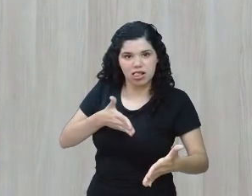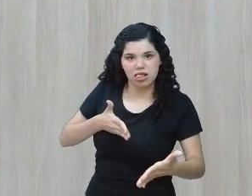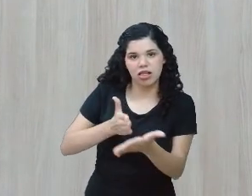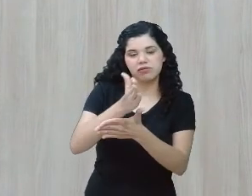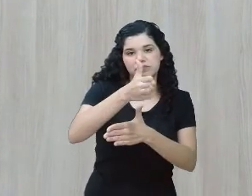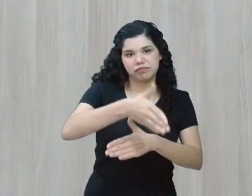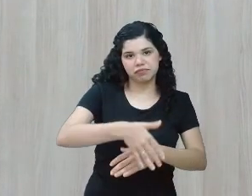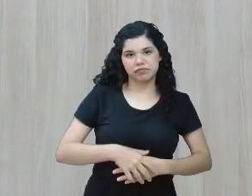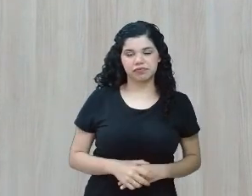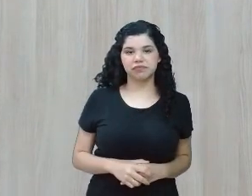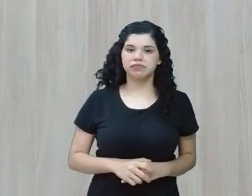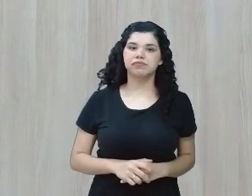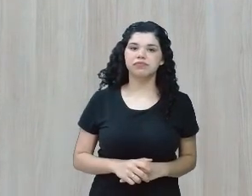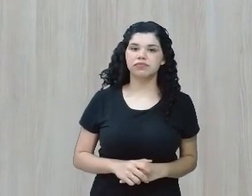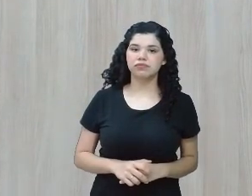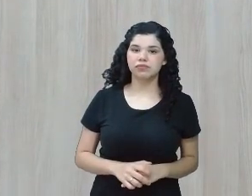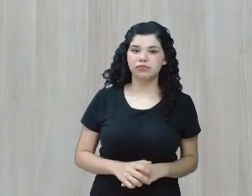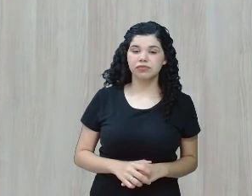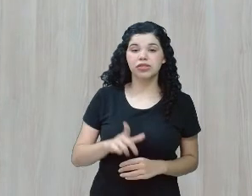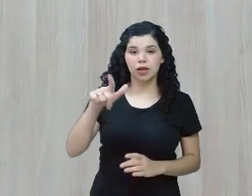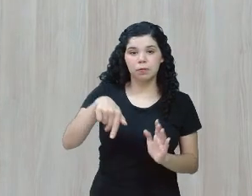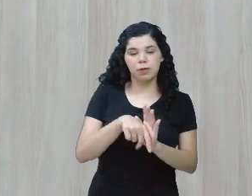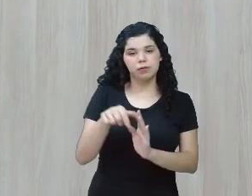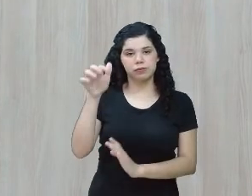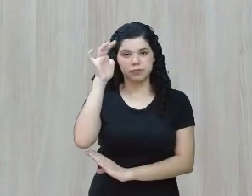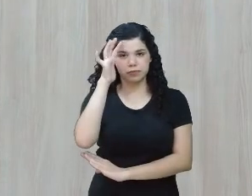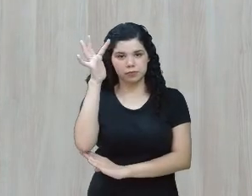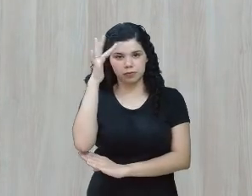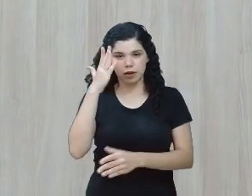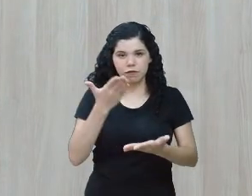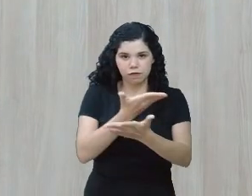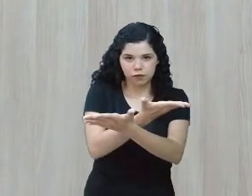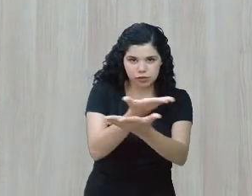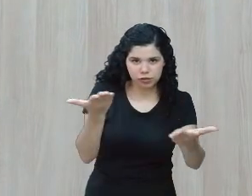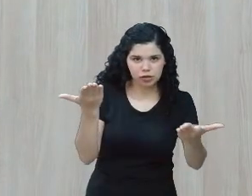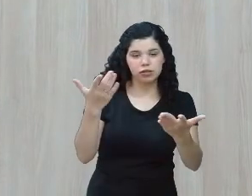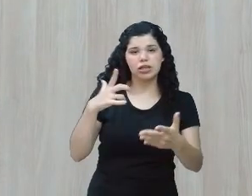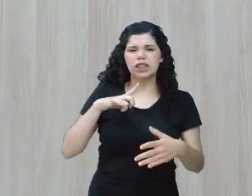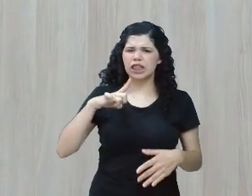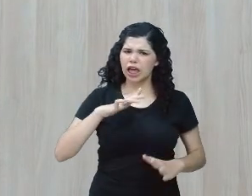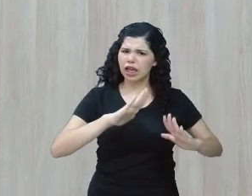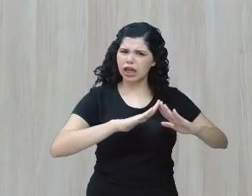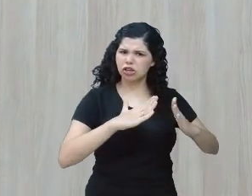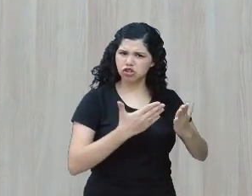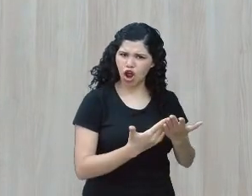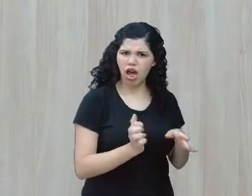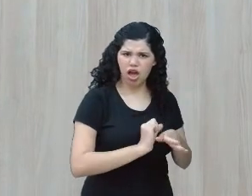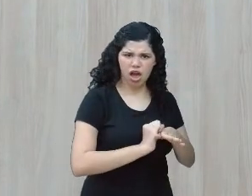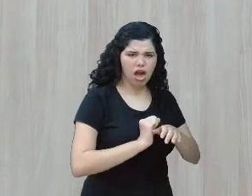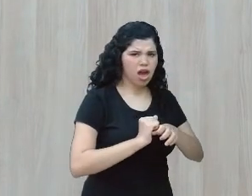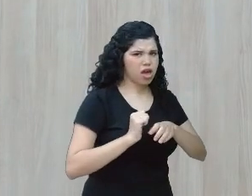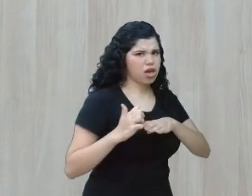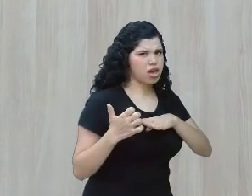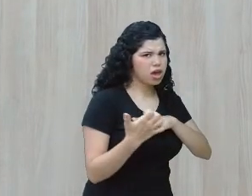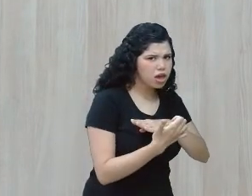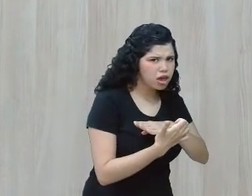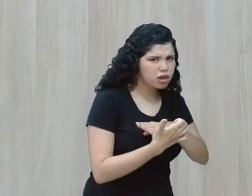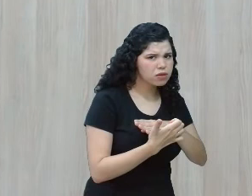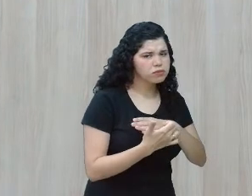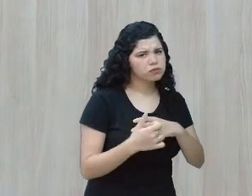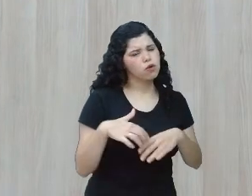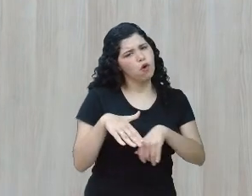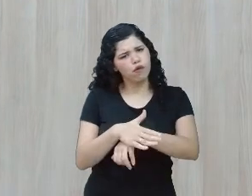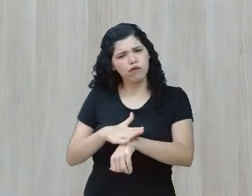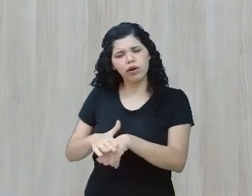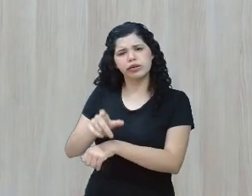esses estudantes. Tá? Então, eu deixo aqui essa reflexão com você. Você tem um AE na sua escola, converse com ele. Se